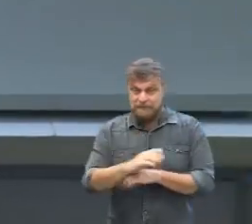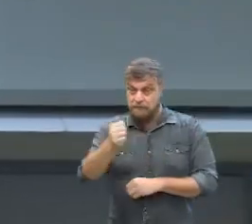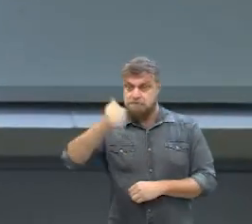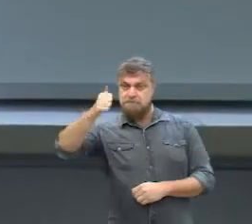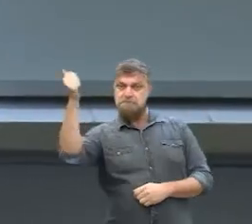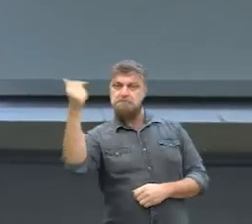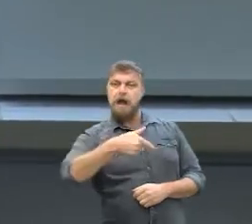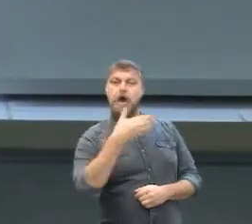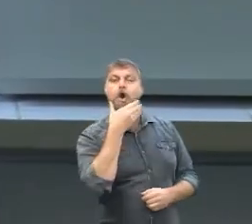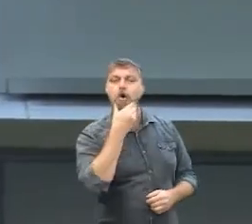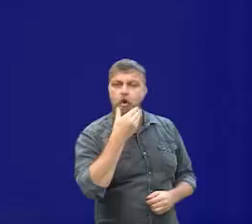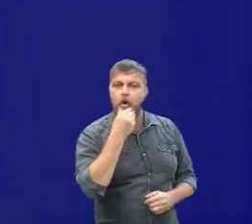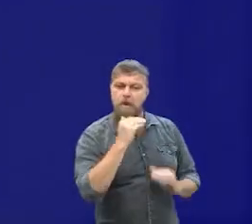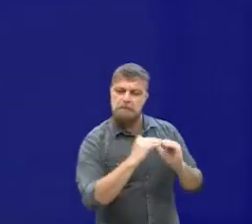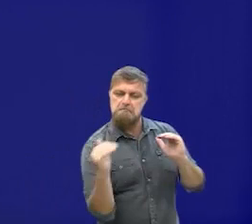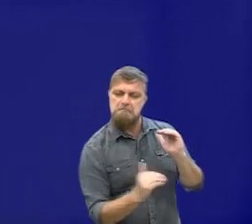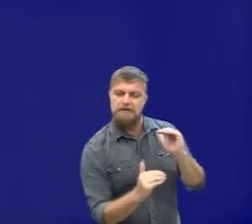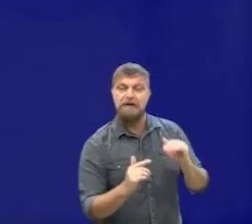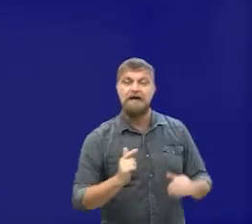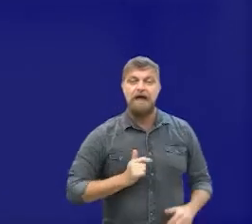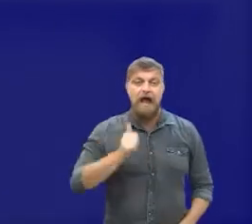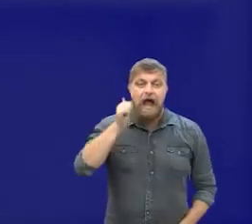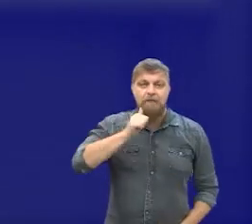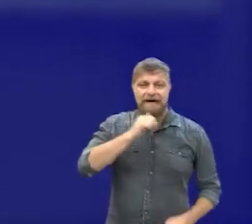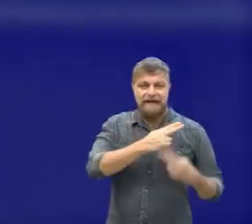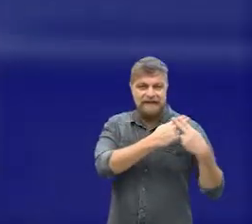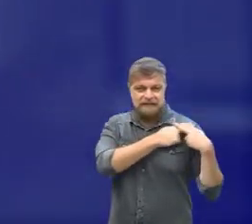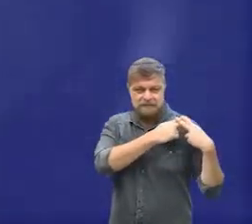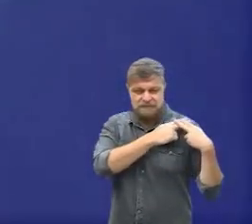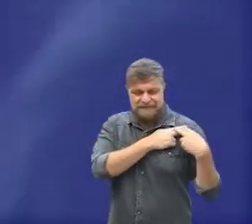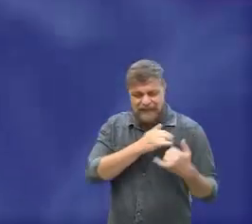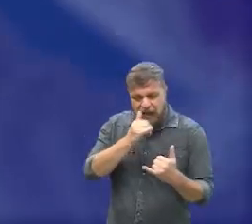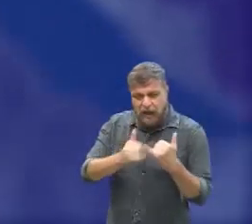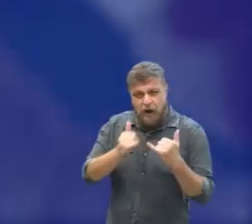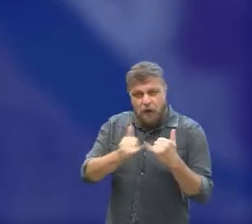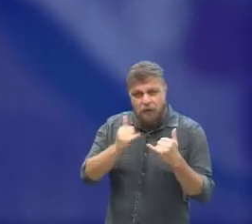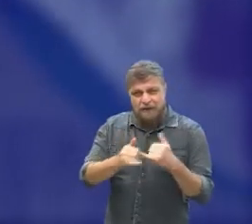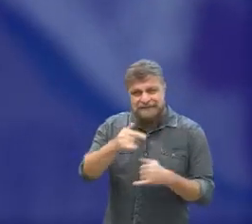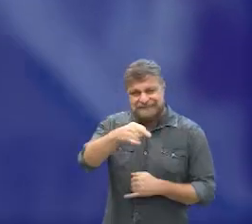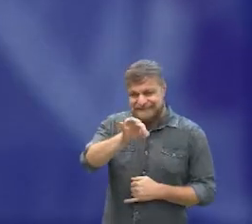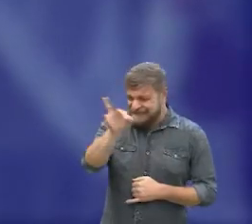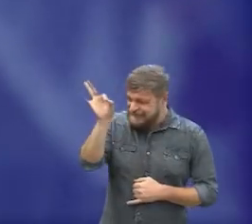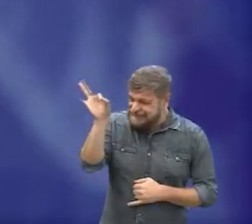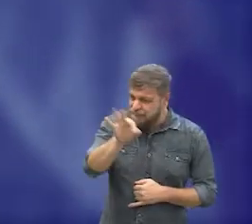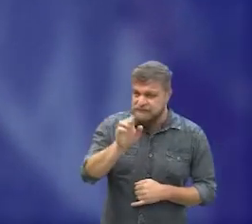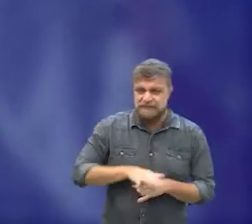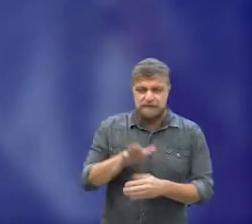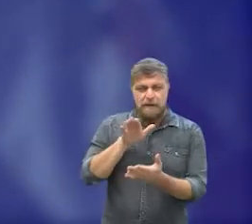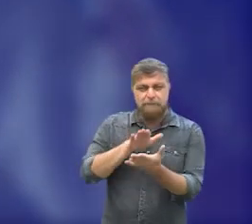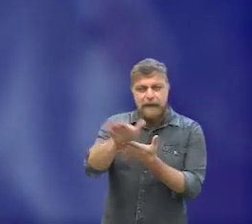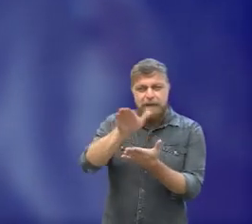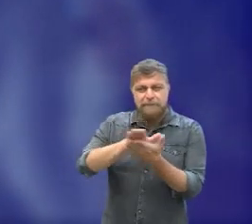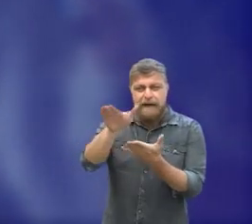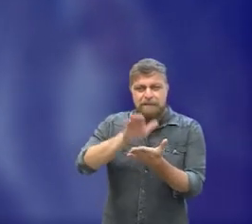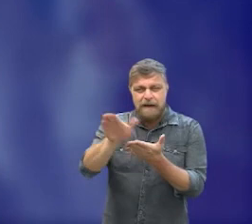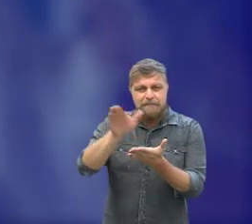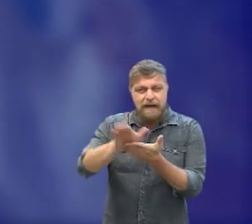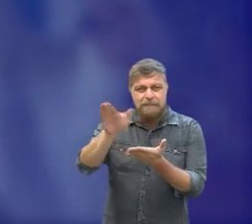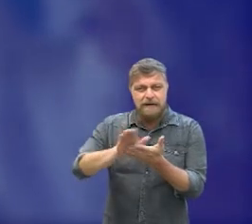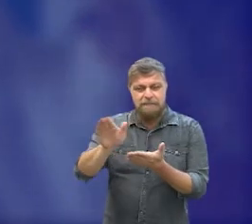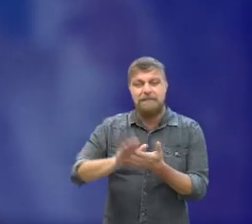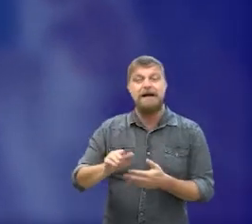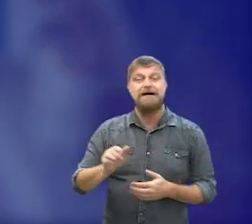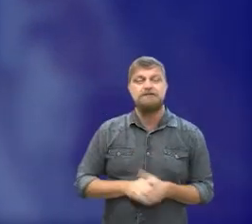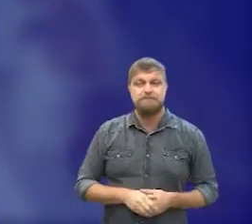viu? Elas foram responsáveis, por exemplo, por quase 70% do total de publicações de cientistas